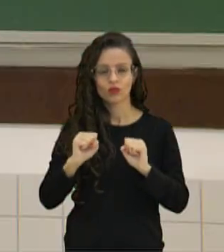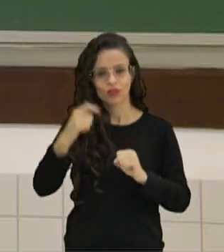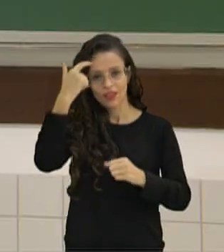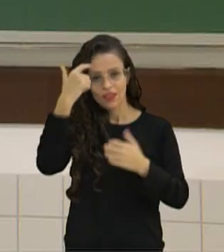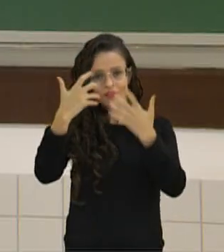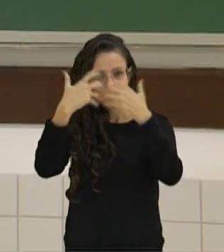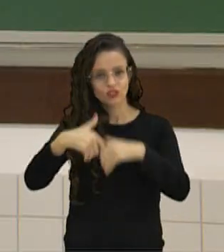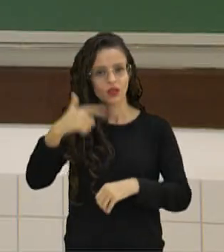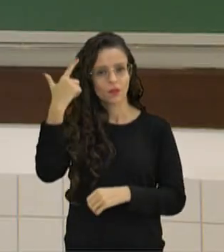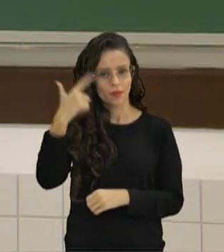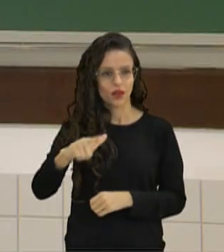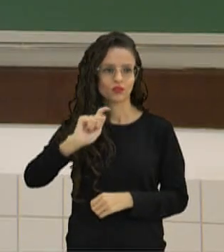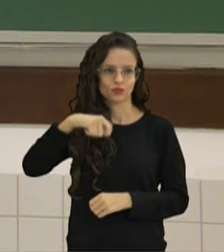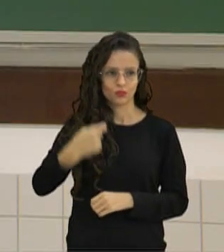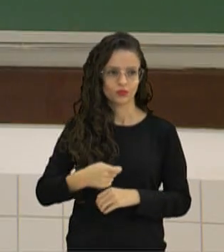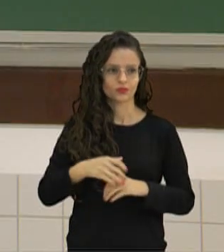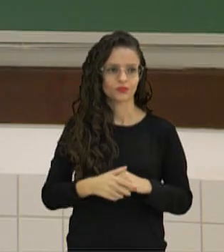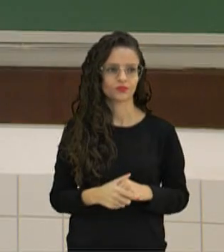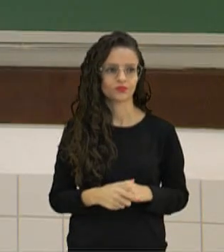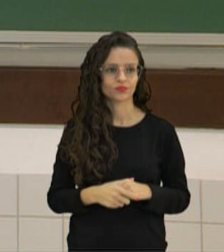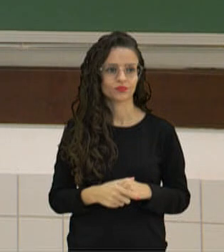refletir um pouquinho mais sobre isso.